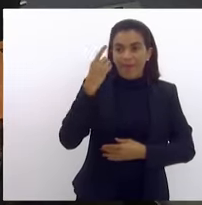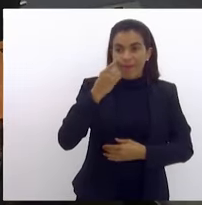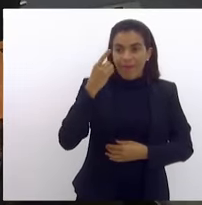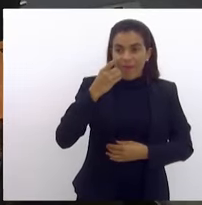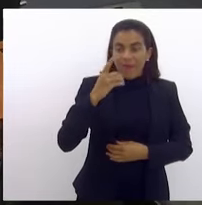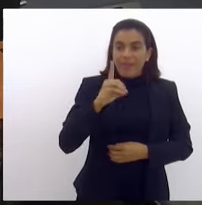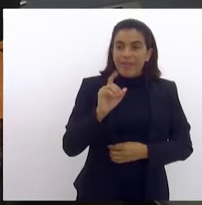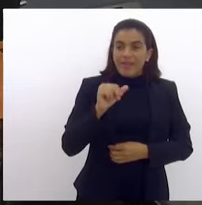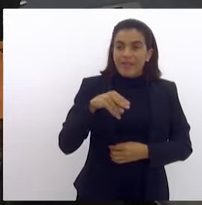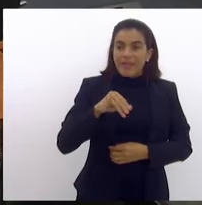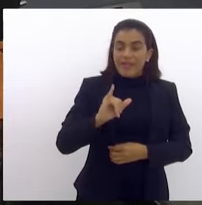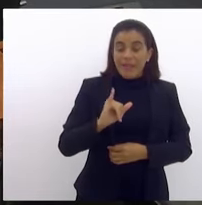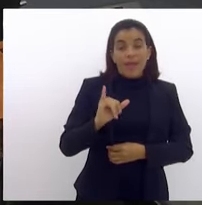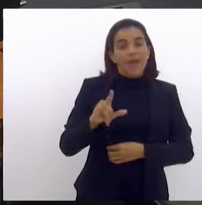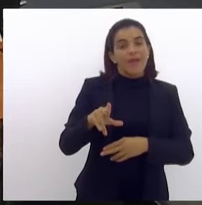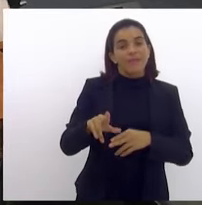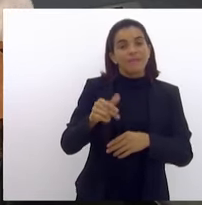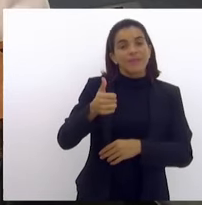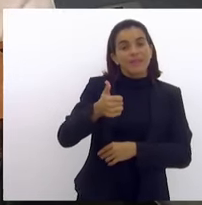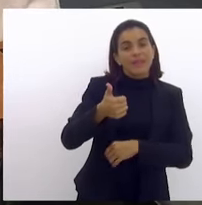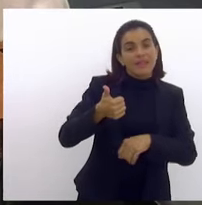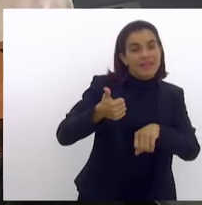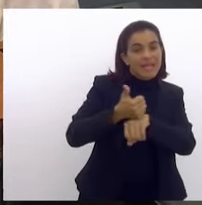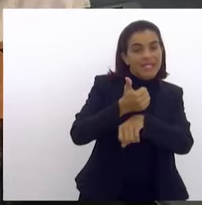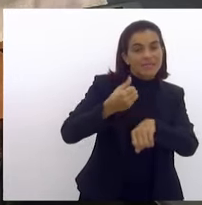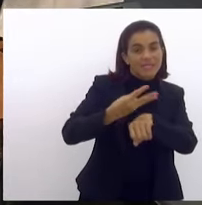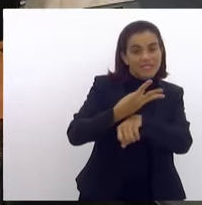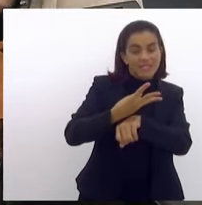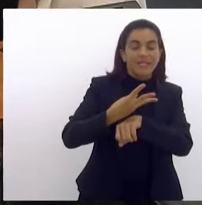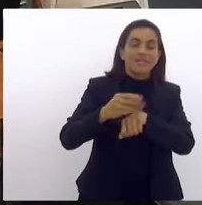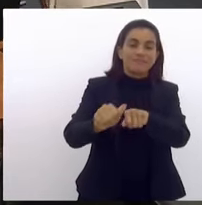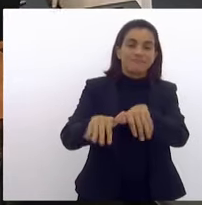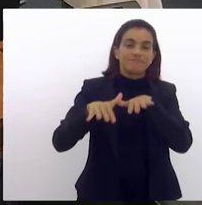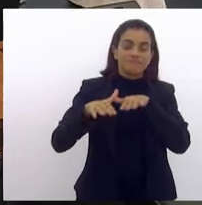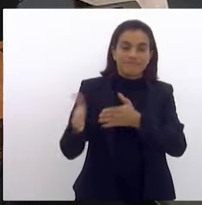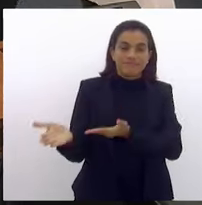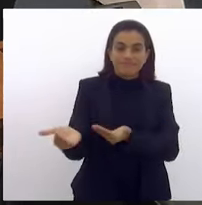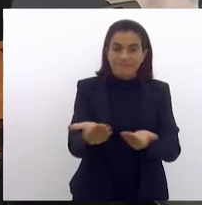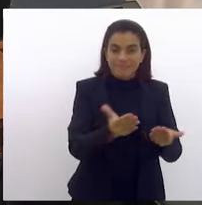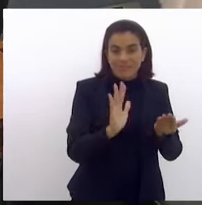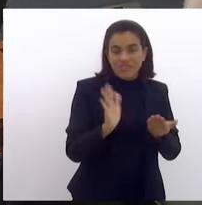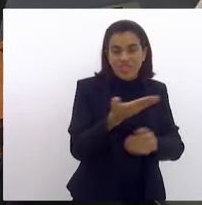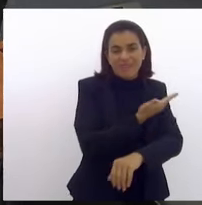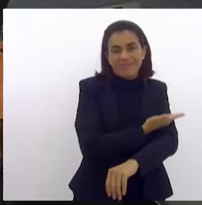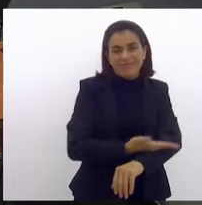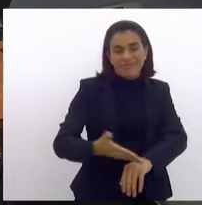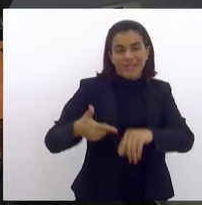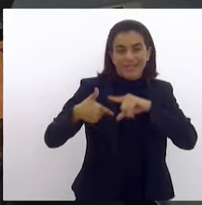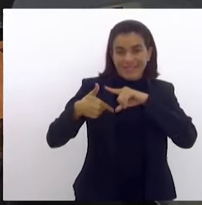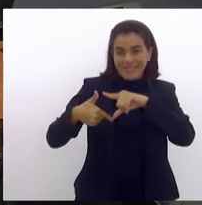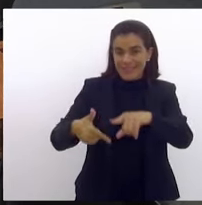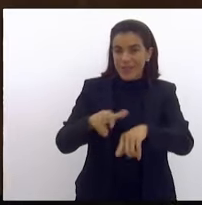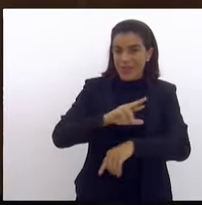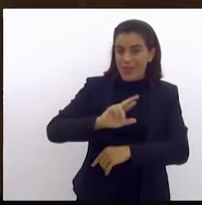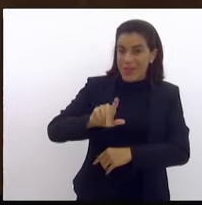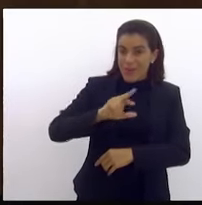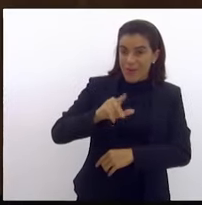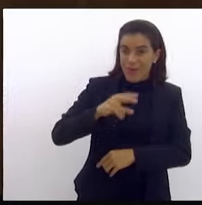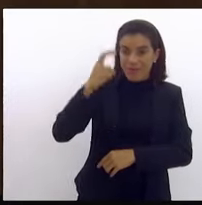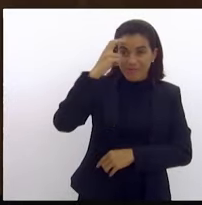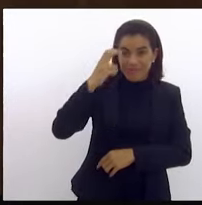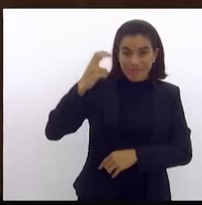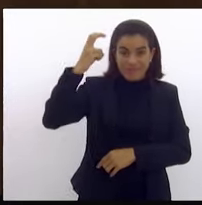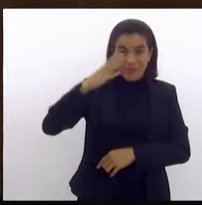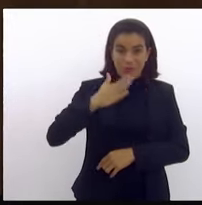Esse projeto é oriundo da 13ª edição do Parlamento Juvenil. Como é tradicional aqui, eu venho e falo, não é de produção intelectual